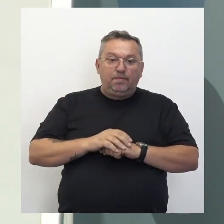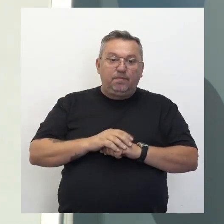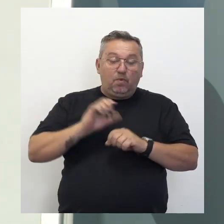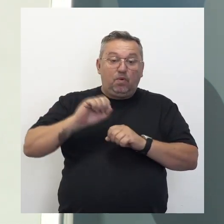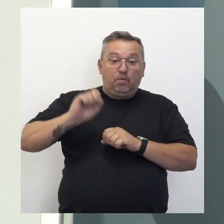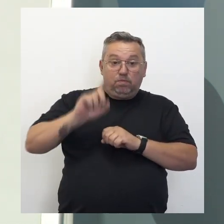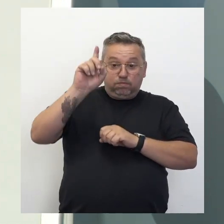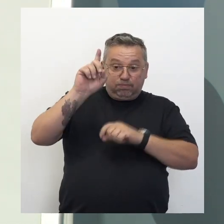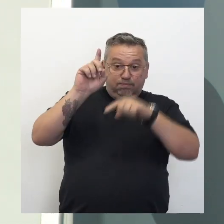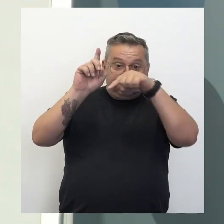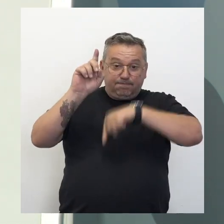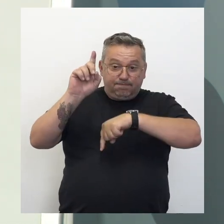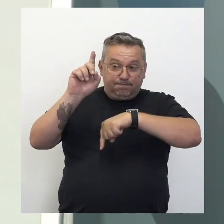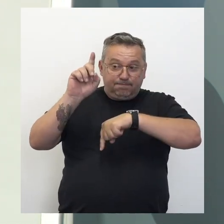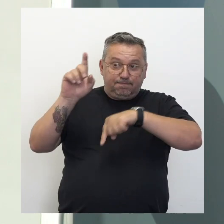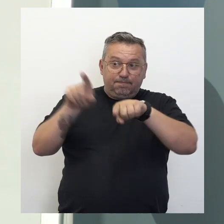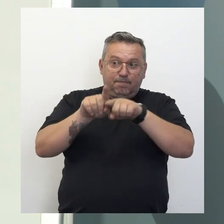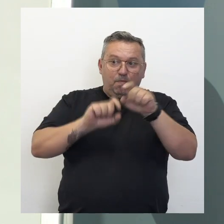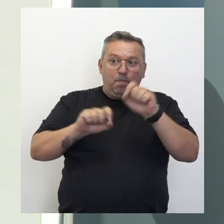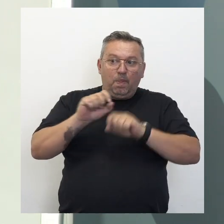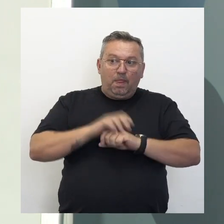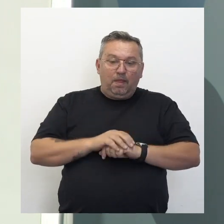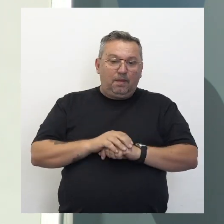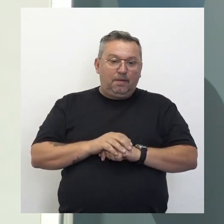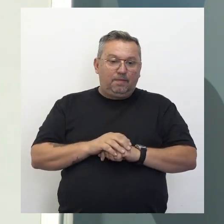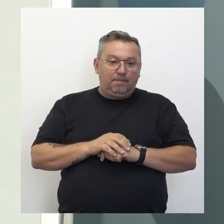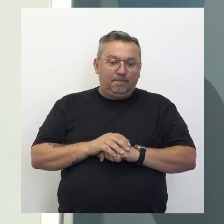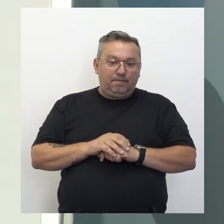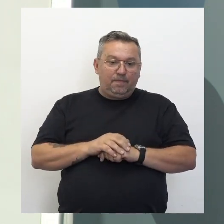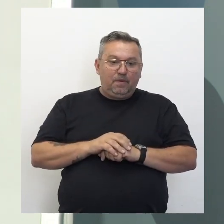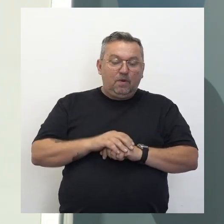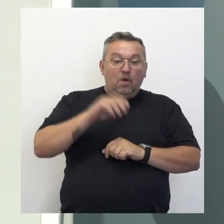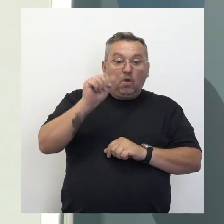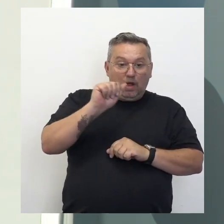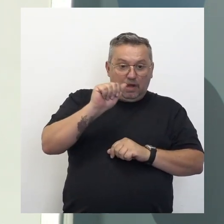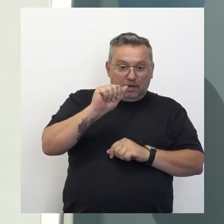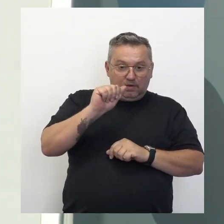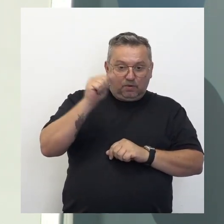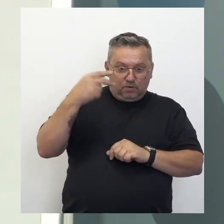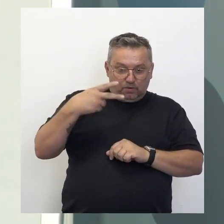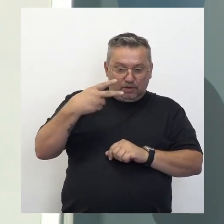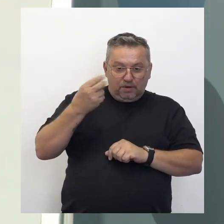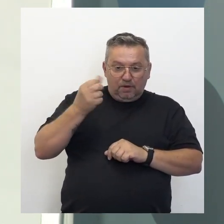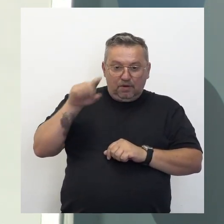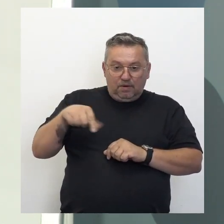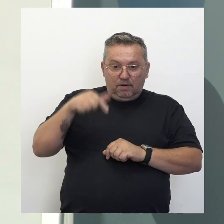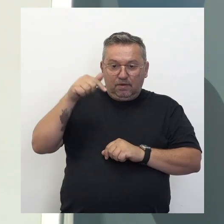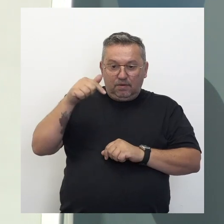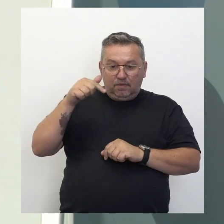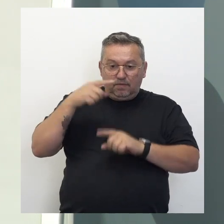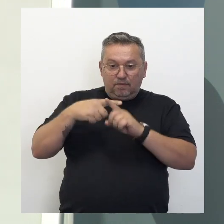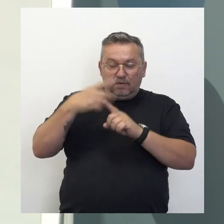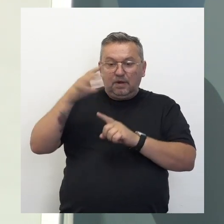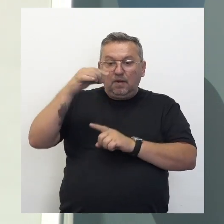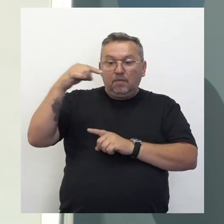a extensidade da formação do produto, perfeito? O segundo ácido é 6,7, 10 a